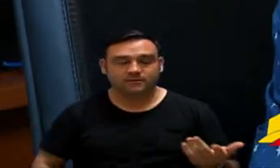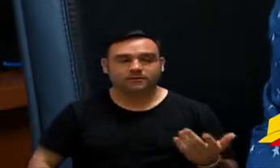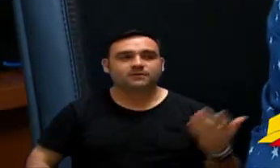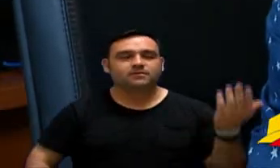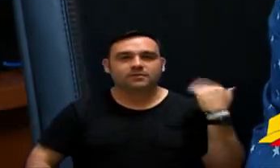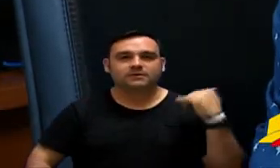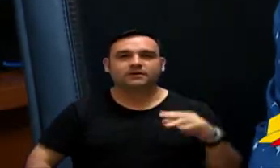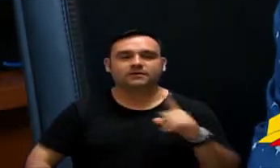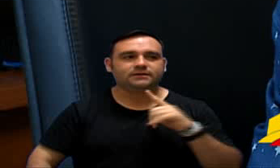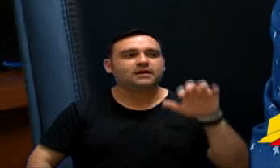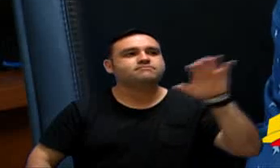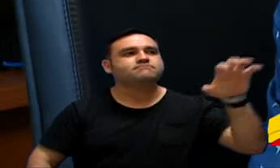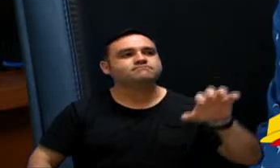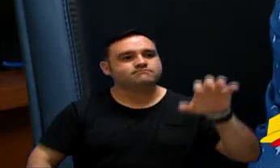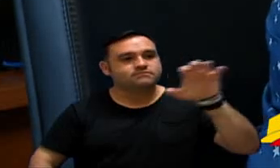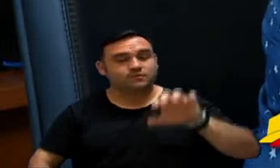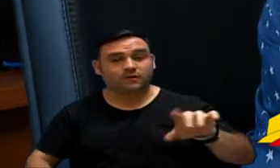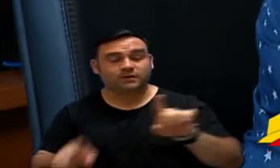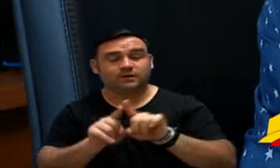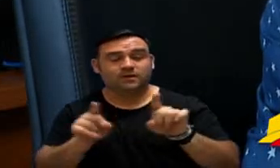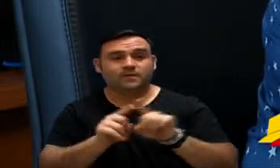passaram em determinadas regiões, inclusive